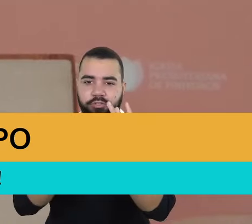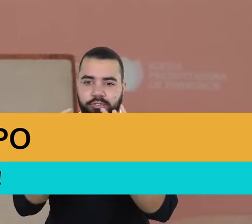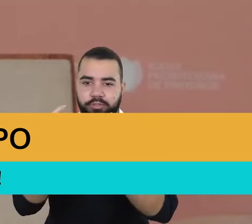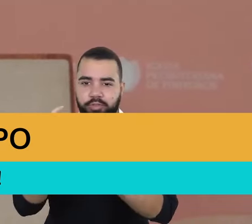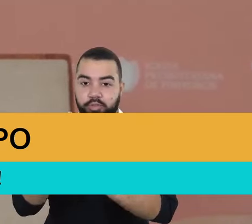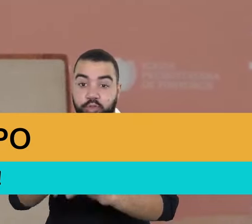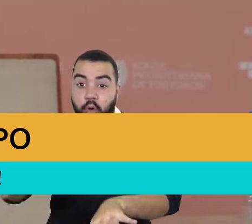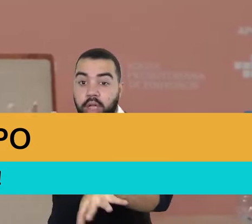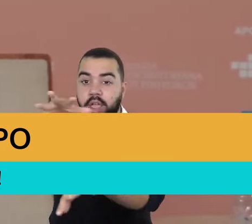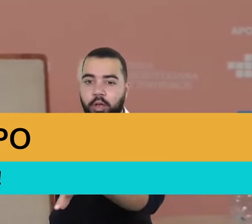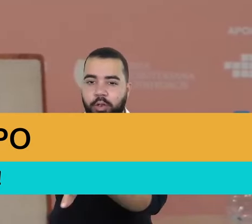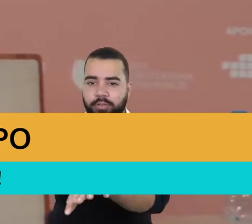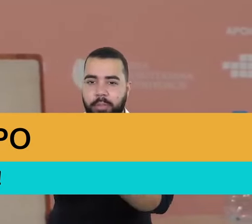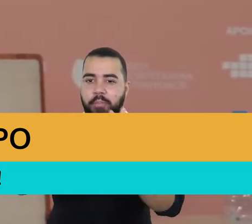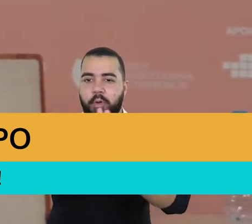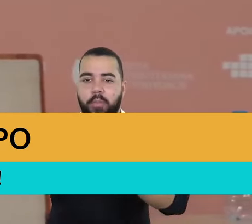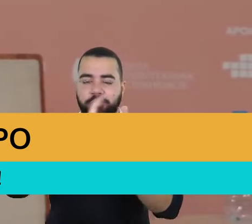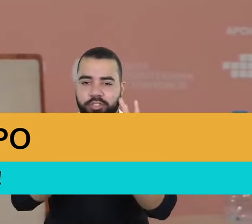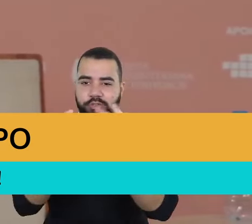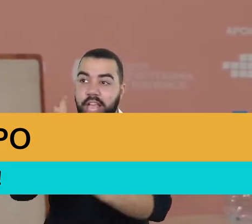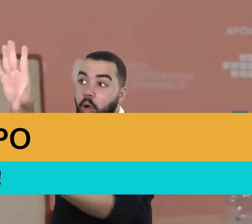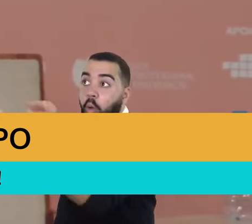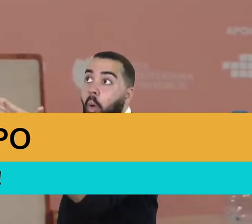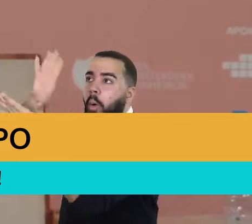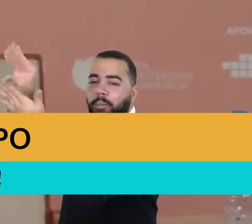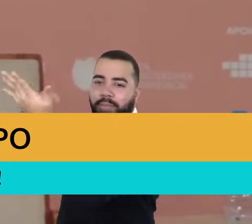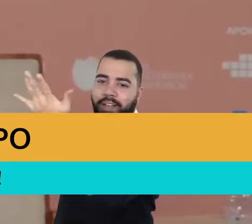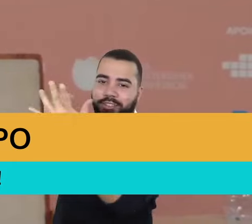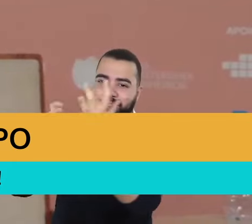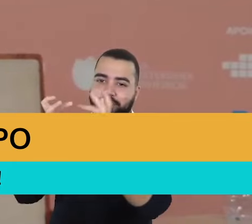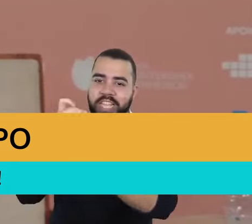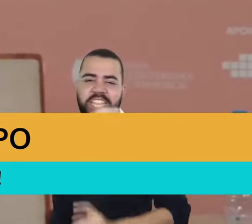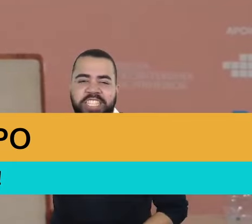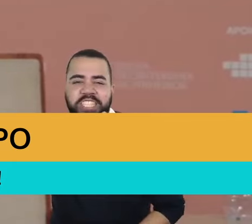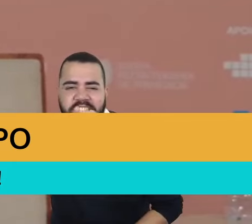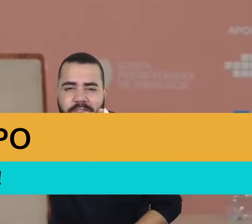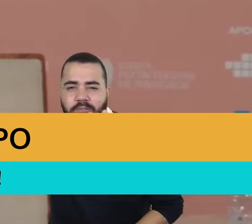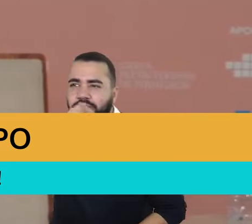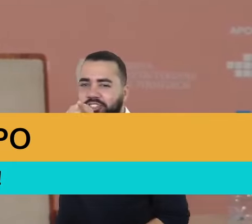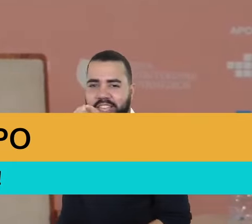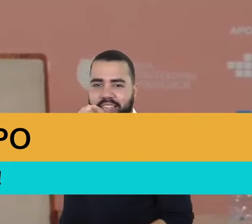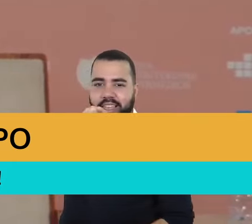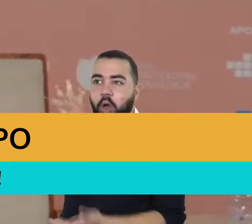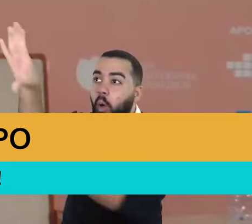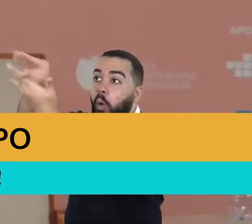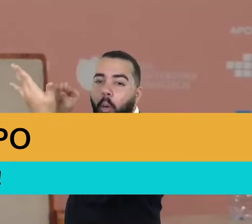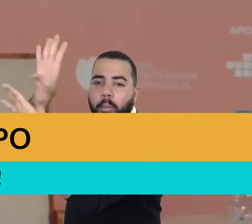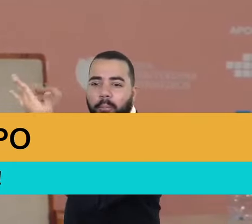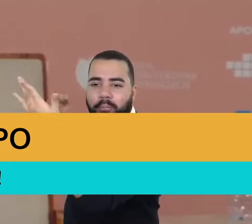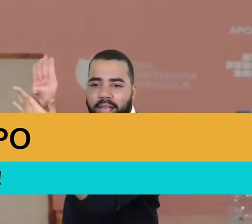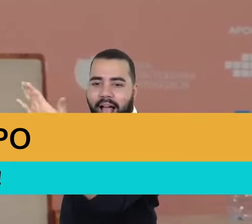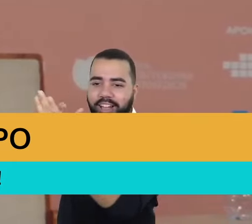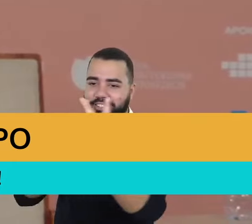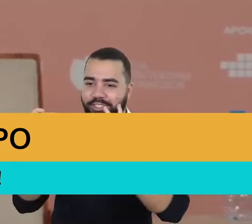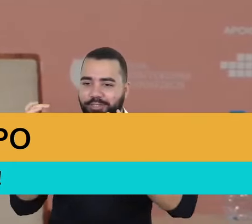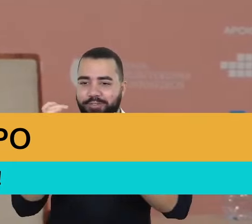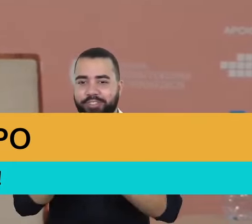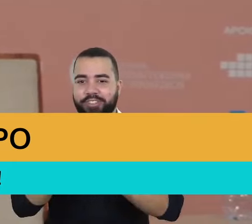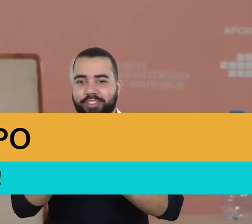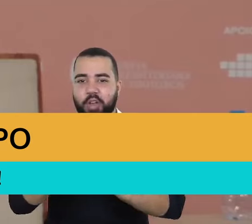Jesus. Ser um imitador de Jesus. Porque eu tenho certeza que se você fizer o mínimo para ser um imitador de